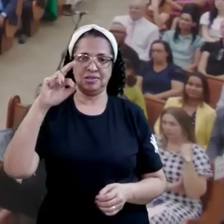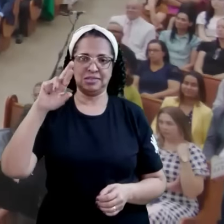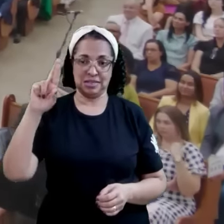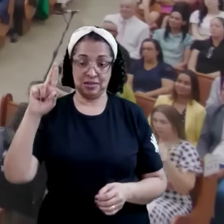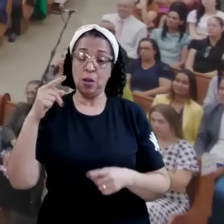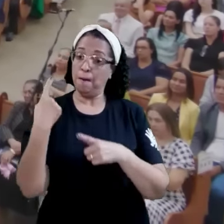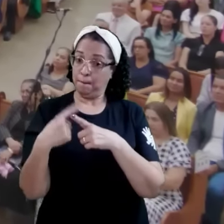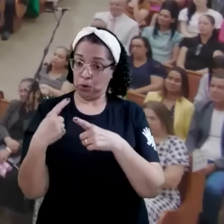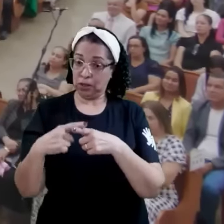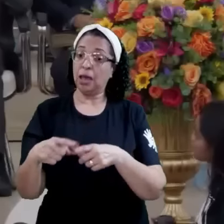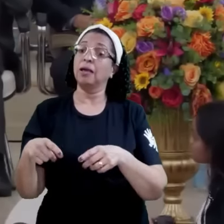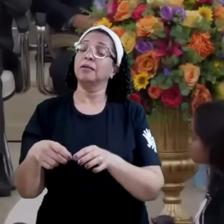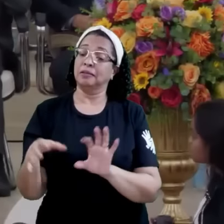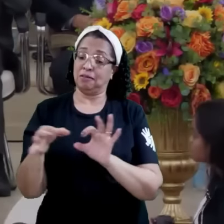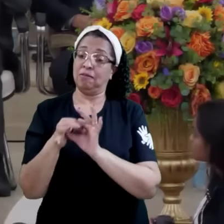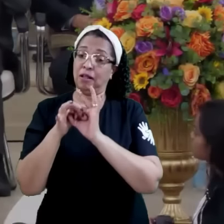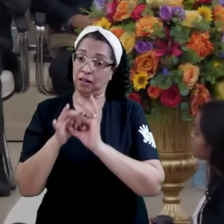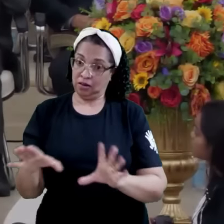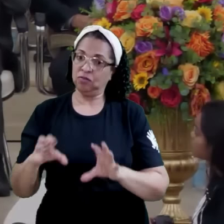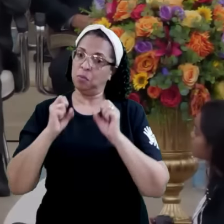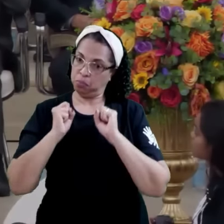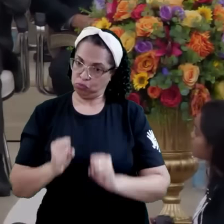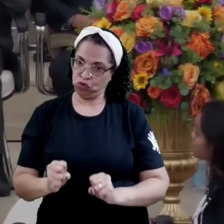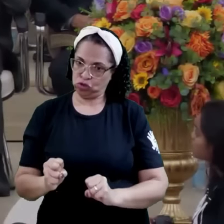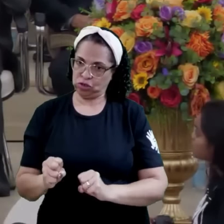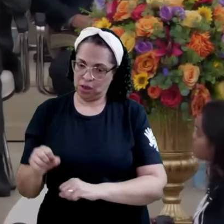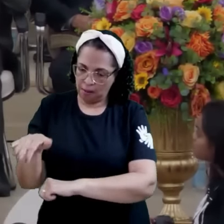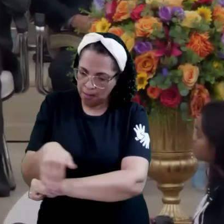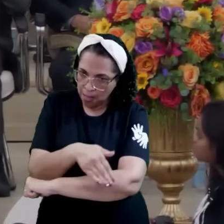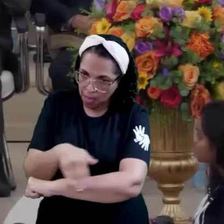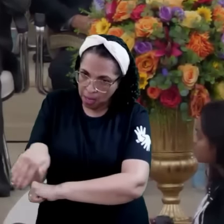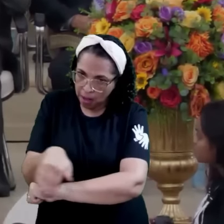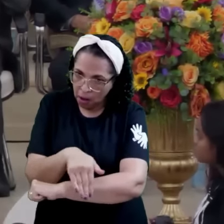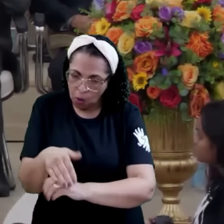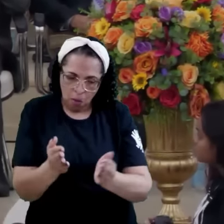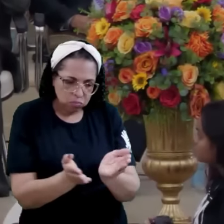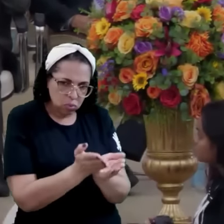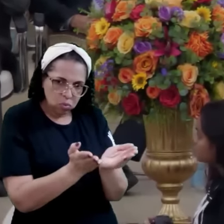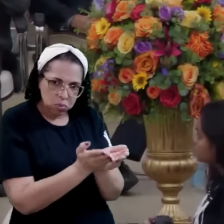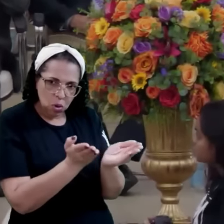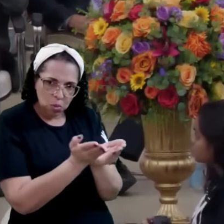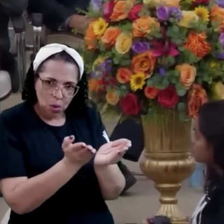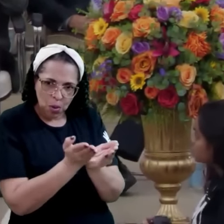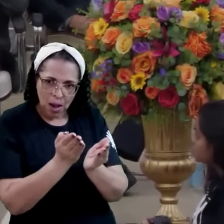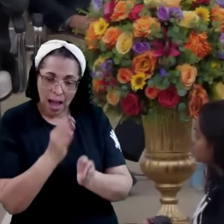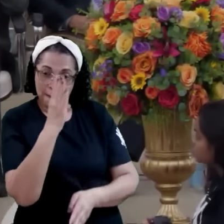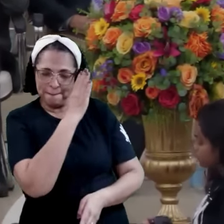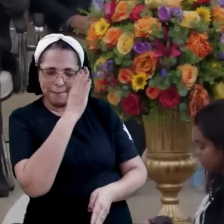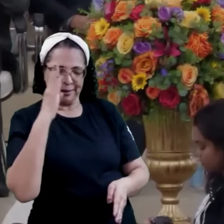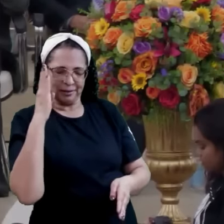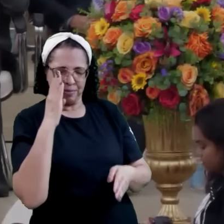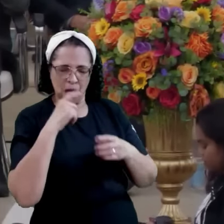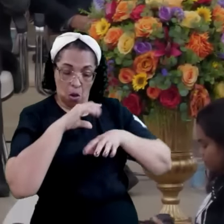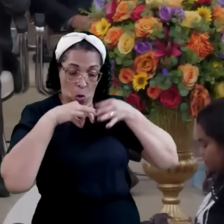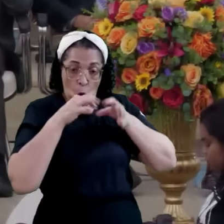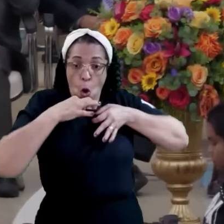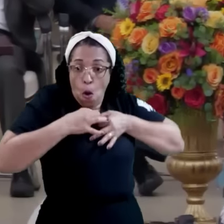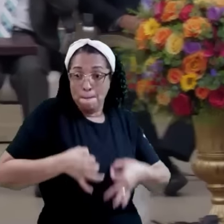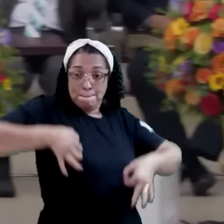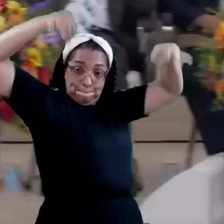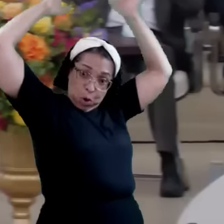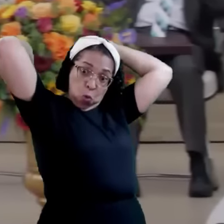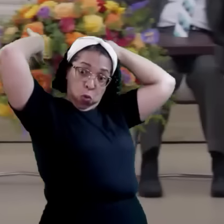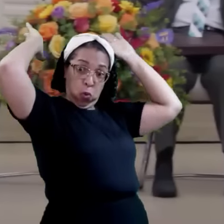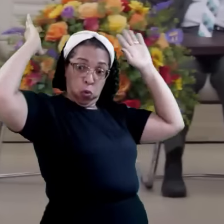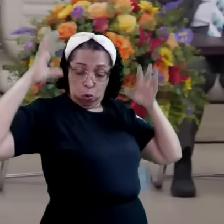esmolar mas quando Jesus chama ele a primeira coisa que ele faz ele solta a capa joga para trás e vai para Jesus se eu tivesse lá ia falar bartim